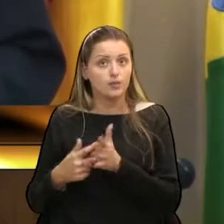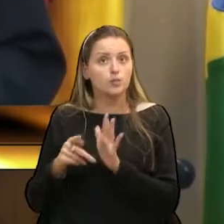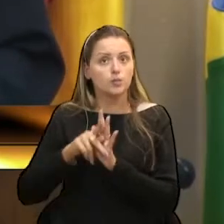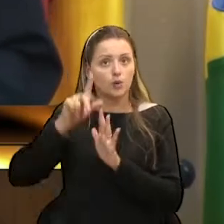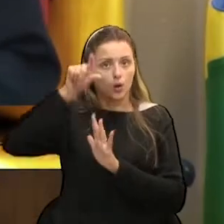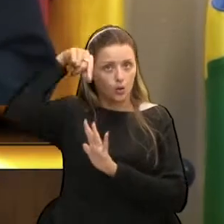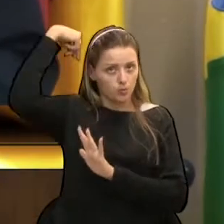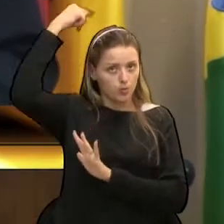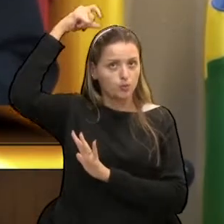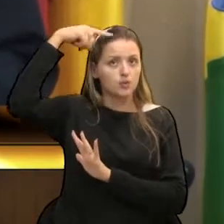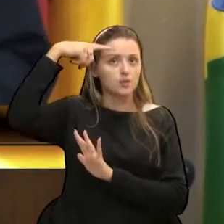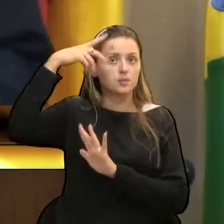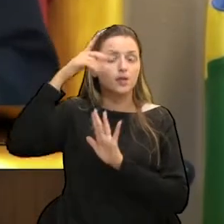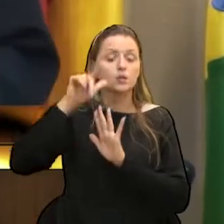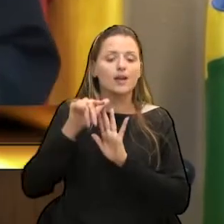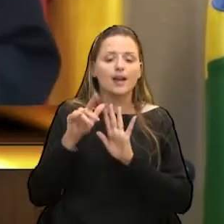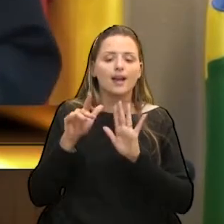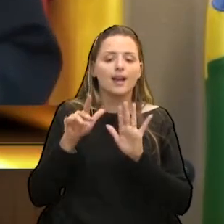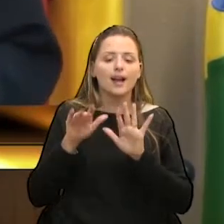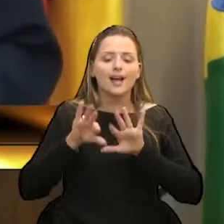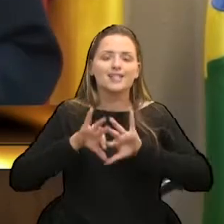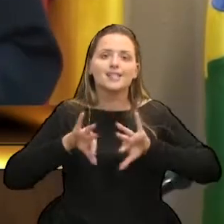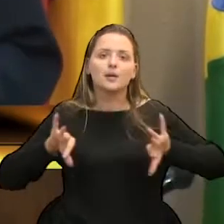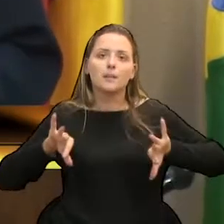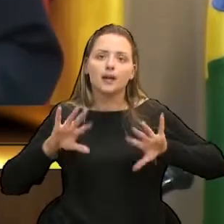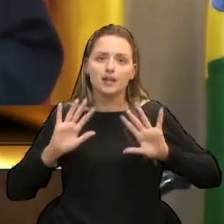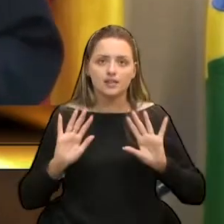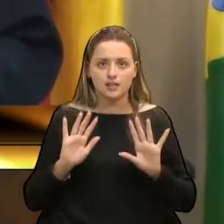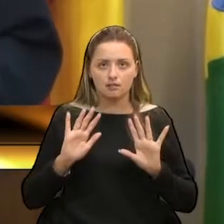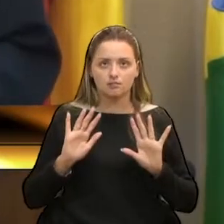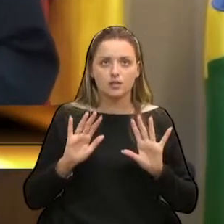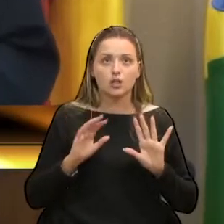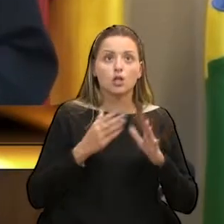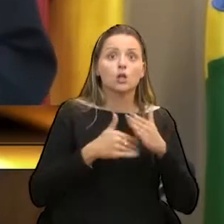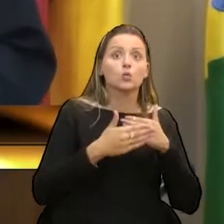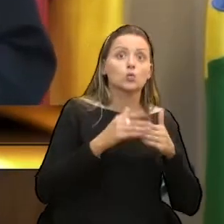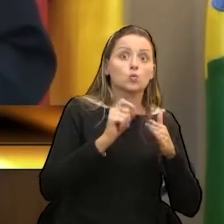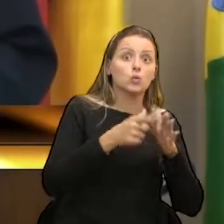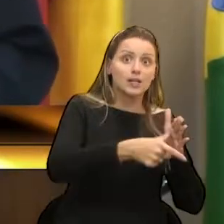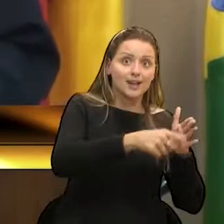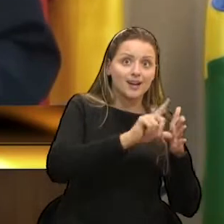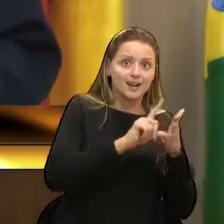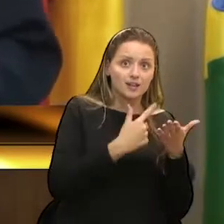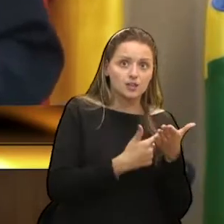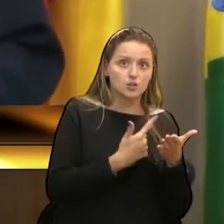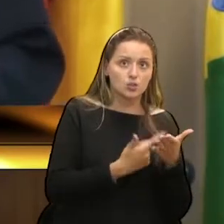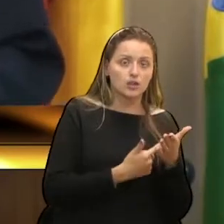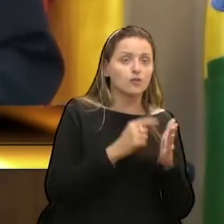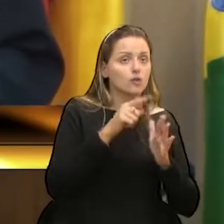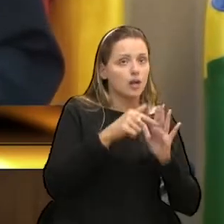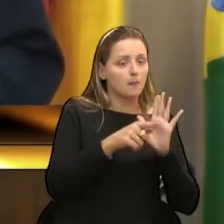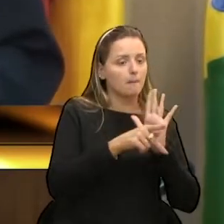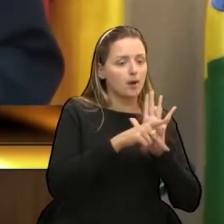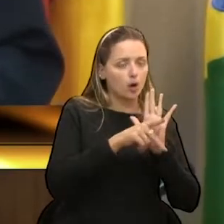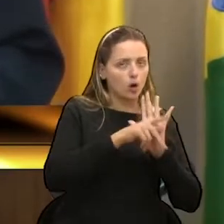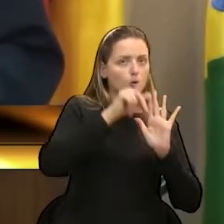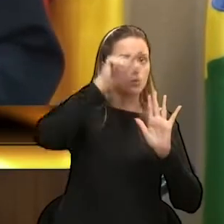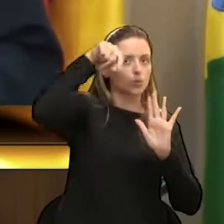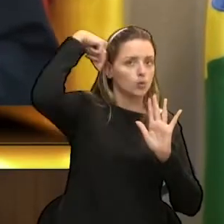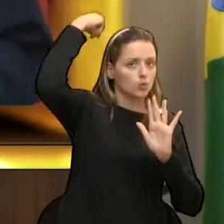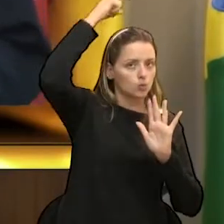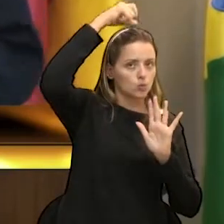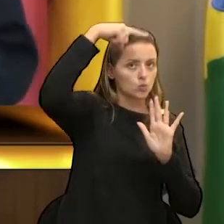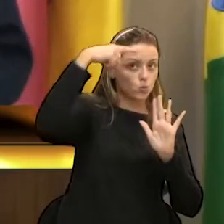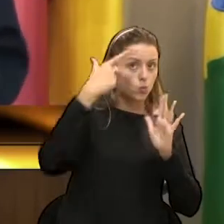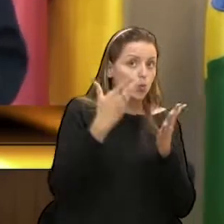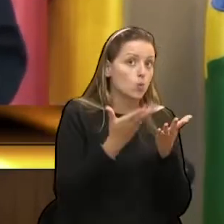um divisor de águas. Tudo aquilo que, antes dele, constitui o espiritualismo,